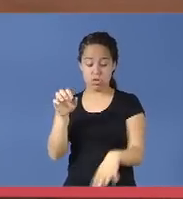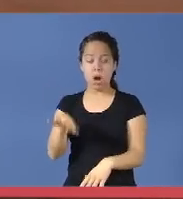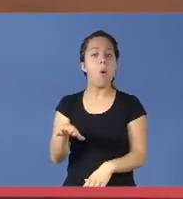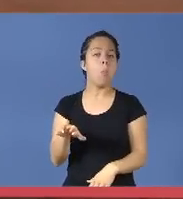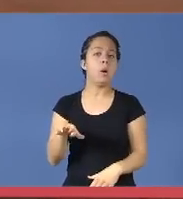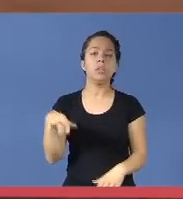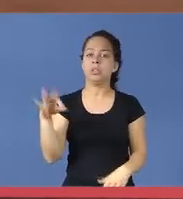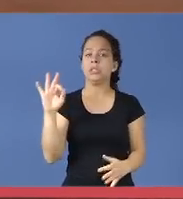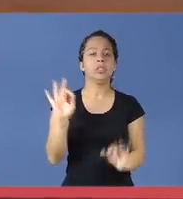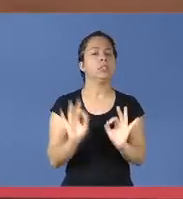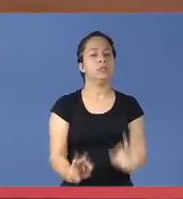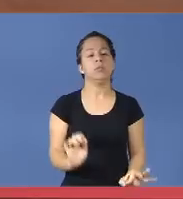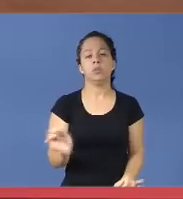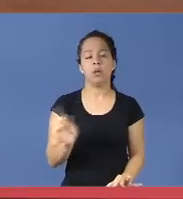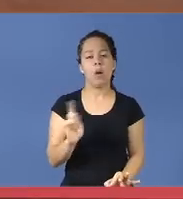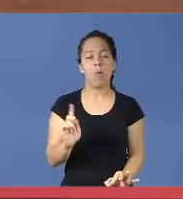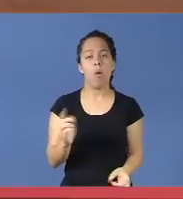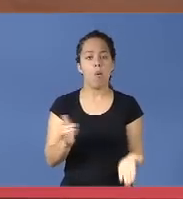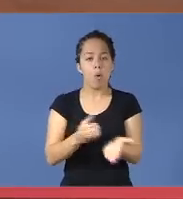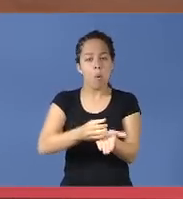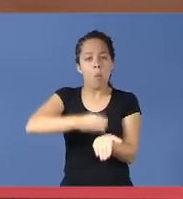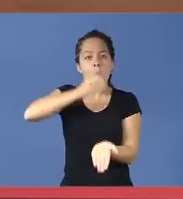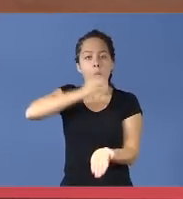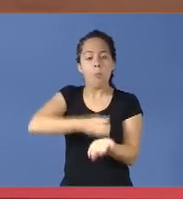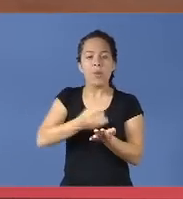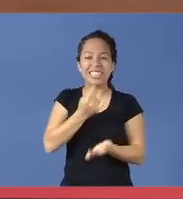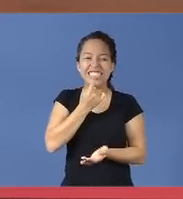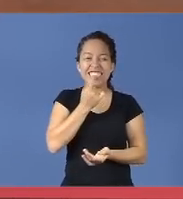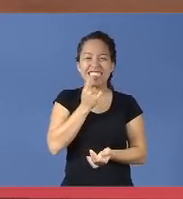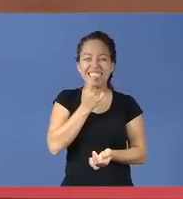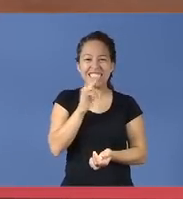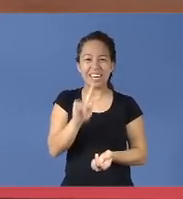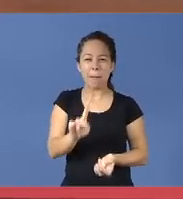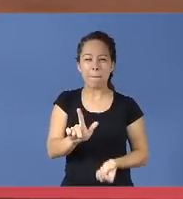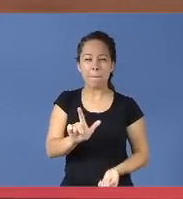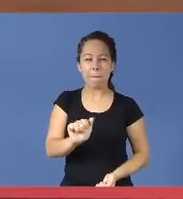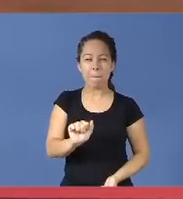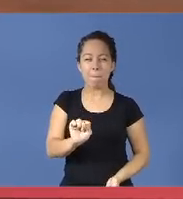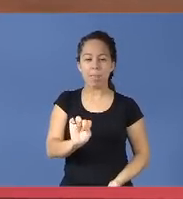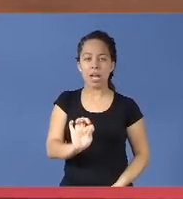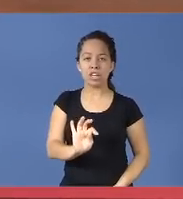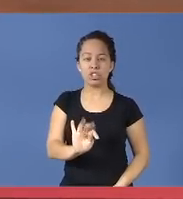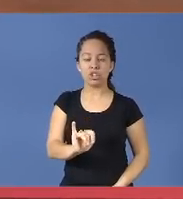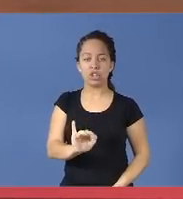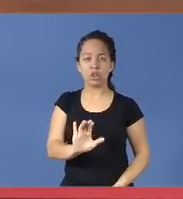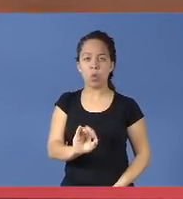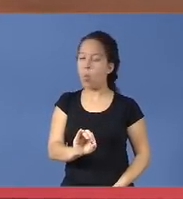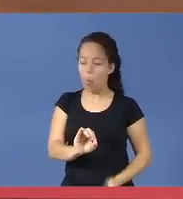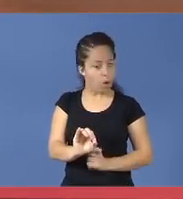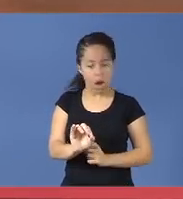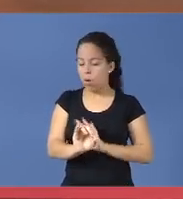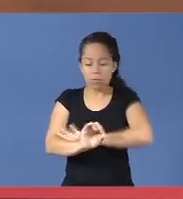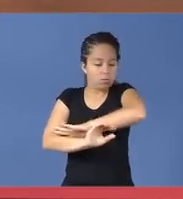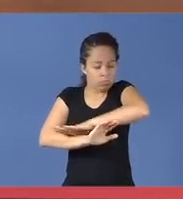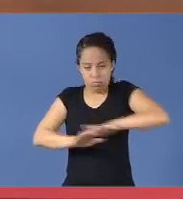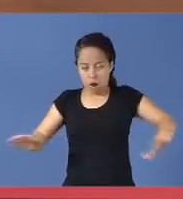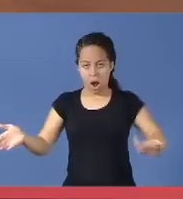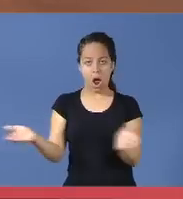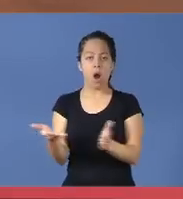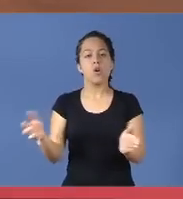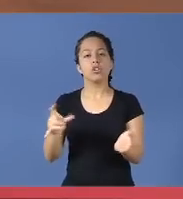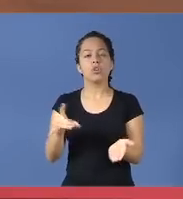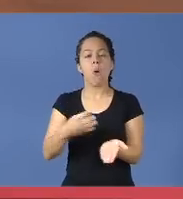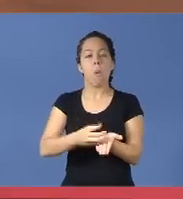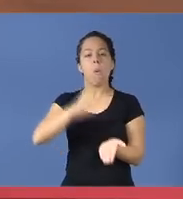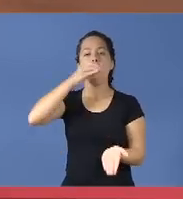não vamos usar mais copo plástico, agora vamos usar caneca para não poluir o mundo. Então está tudo certo. Então, nós